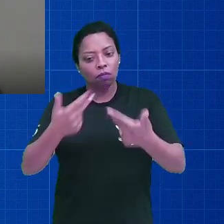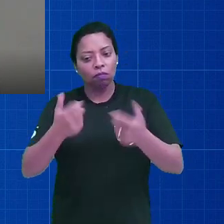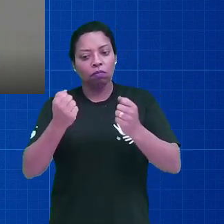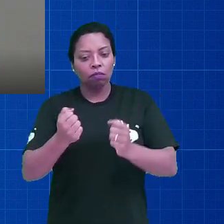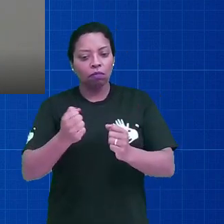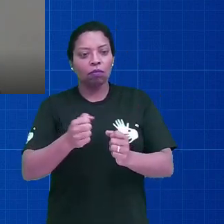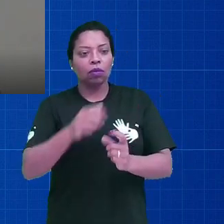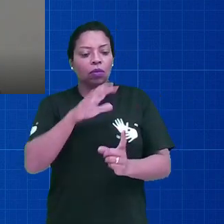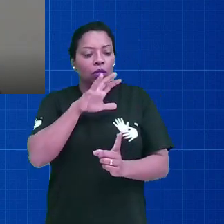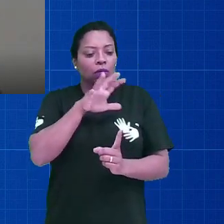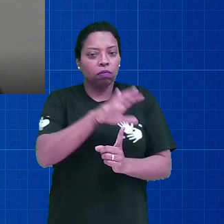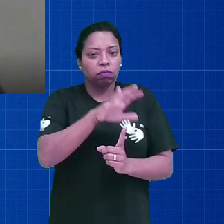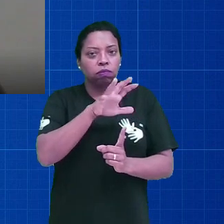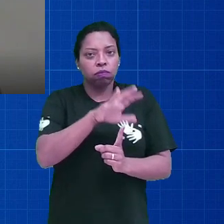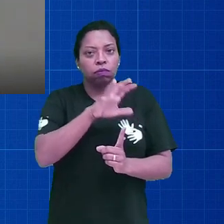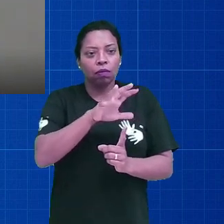esses,